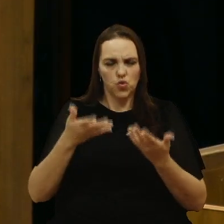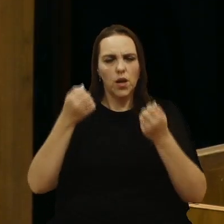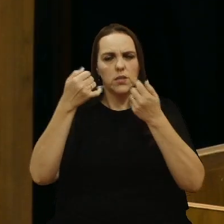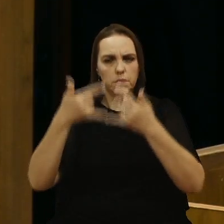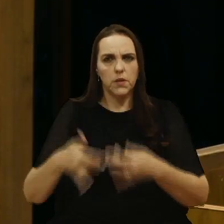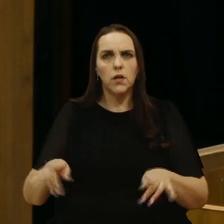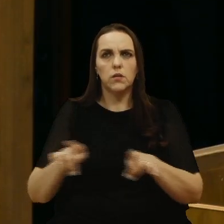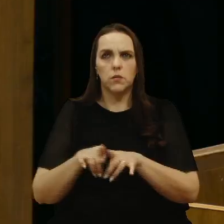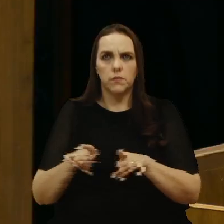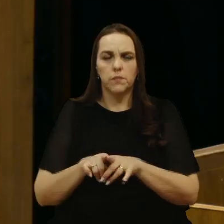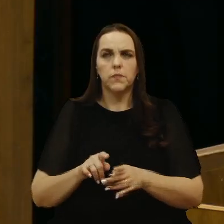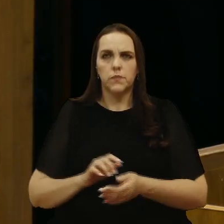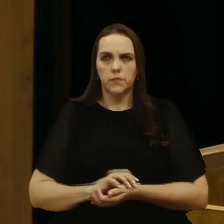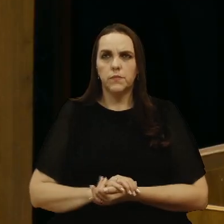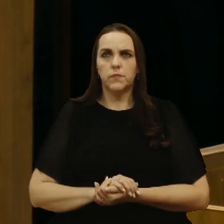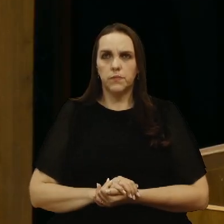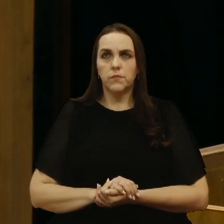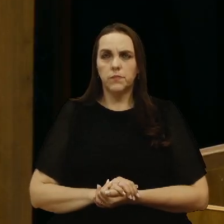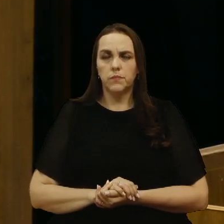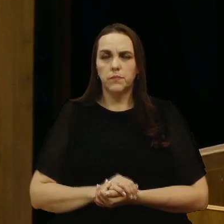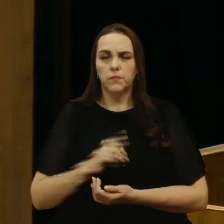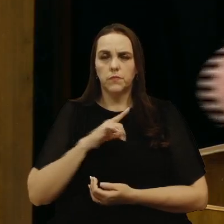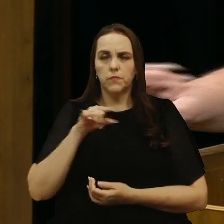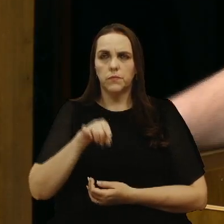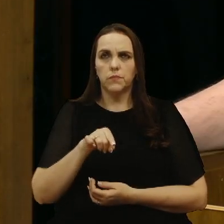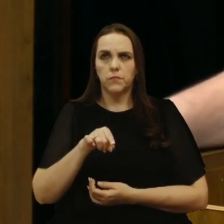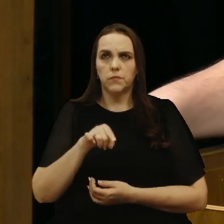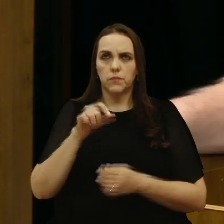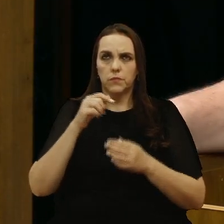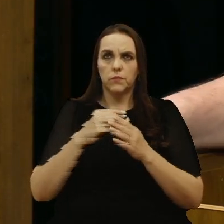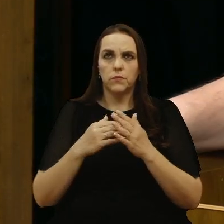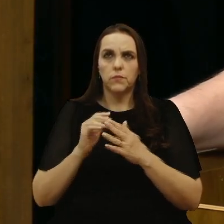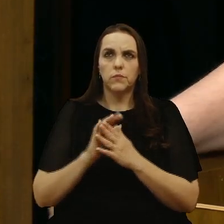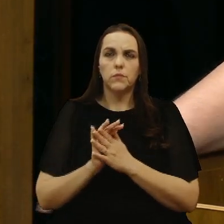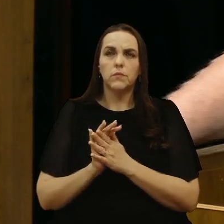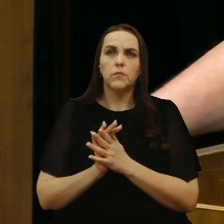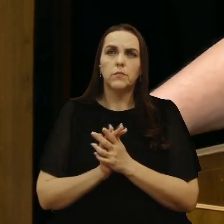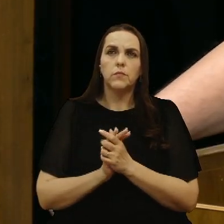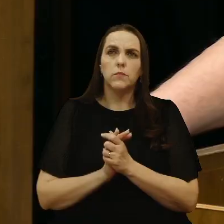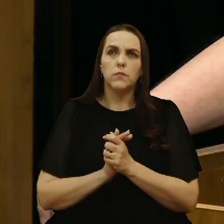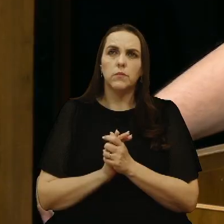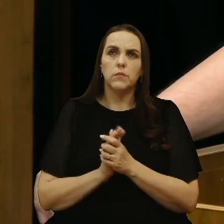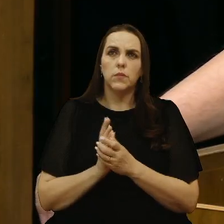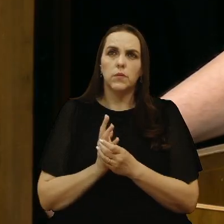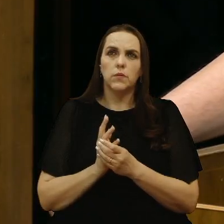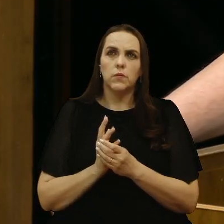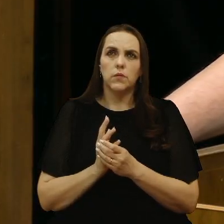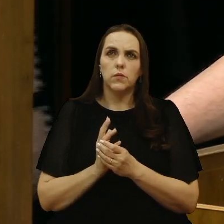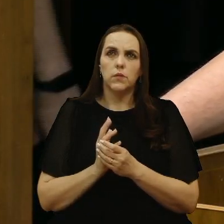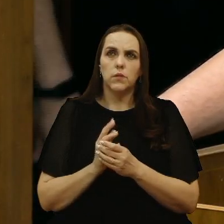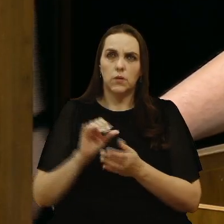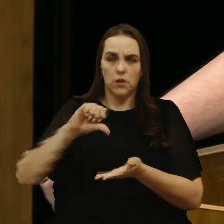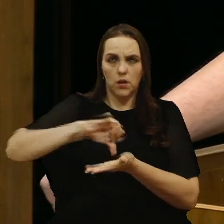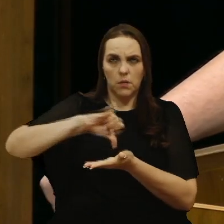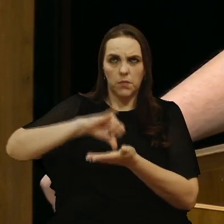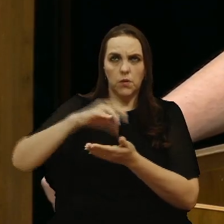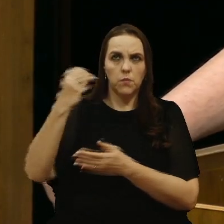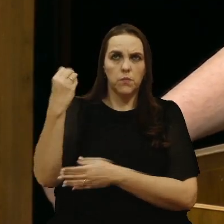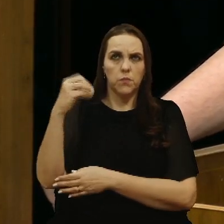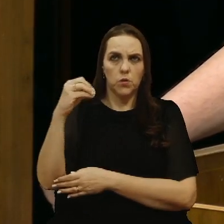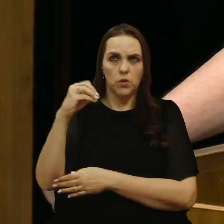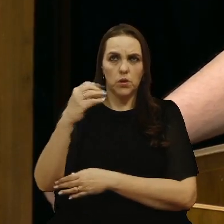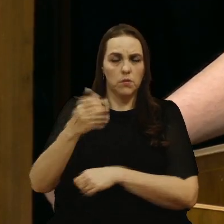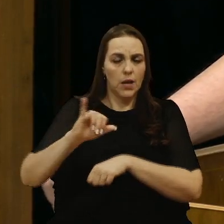também a questão de que nós temos uma cidade com dimensões aí que ultrapassam a capital Porto Alegre em 3 vezes.